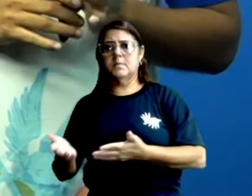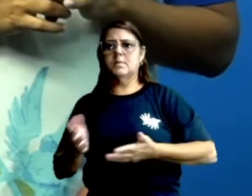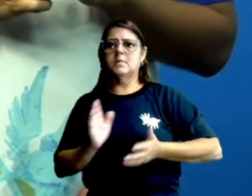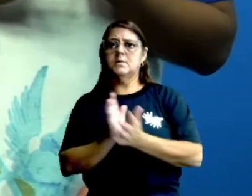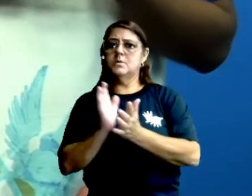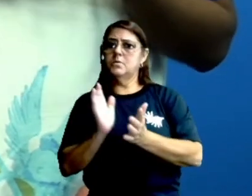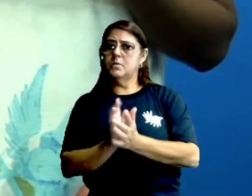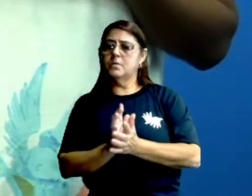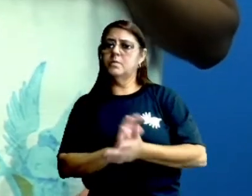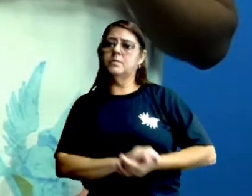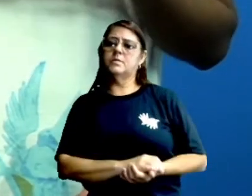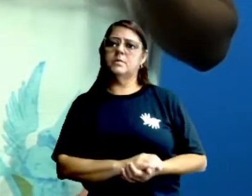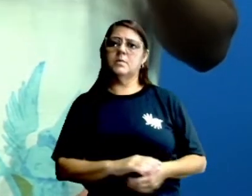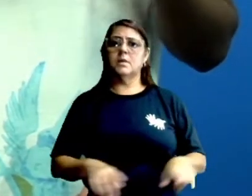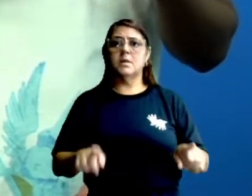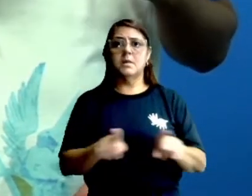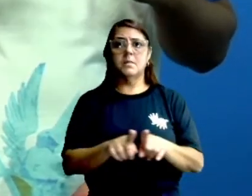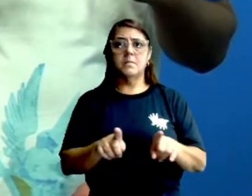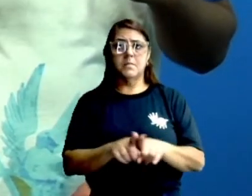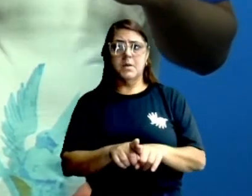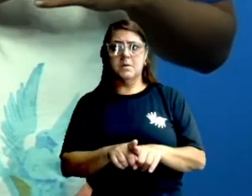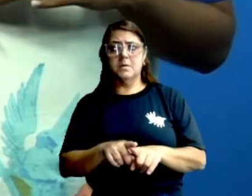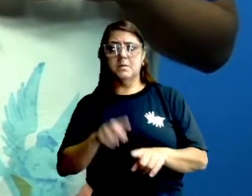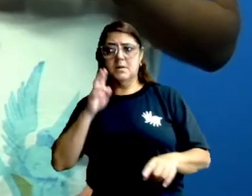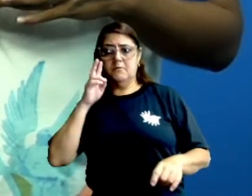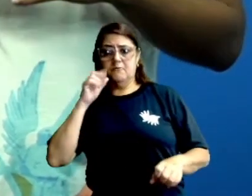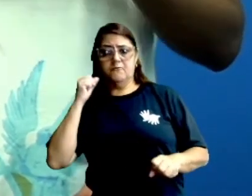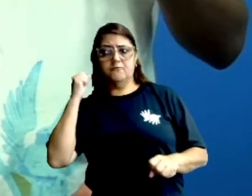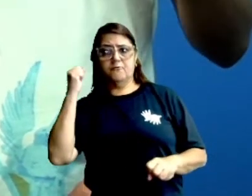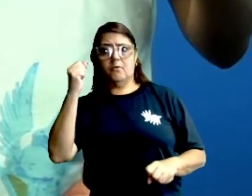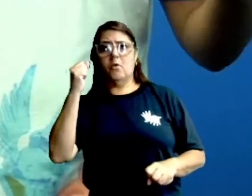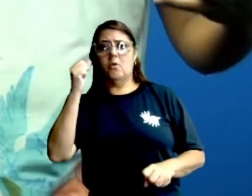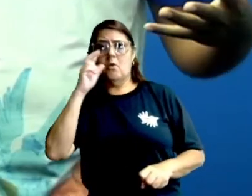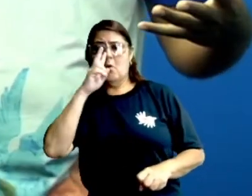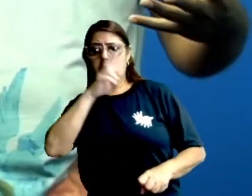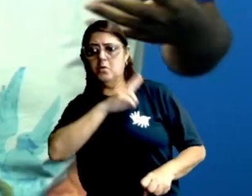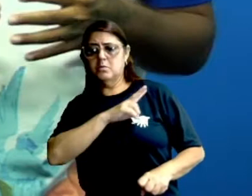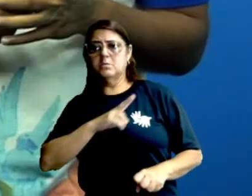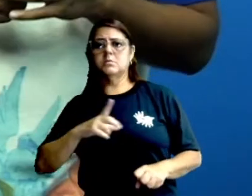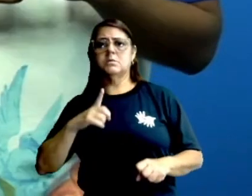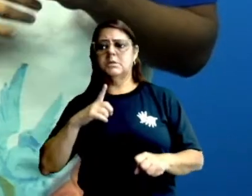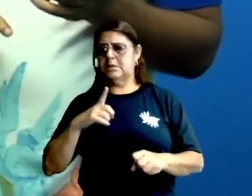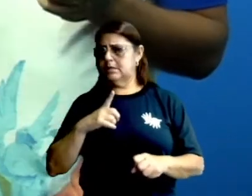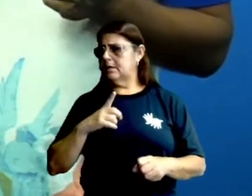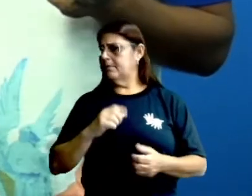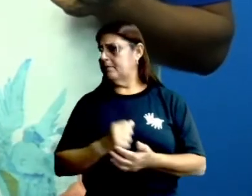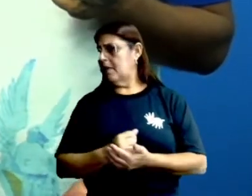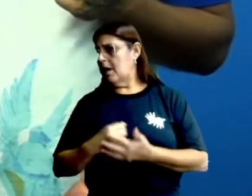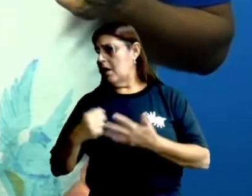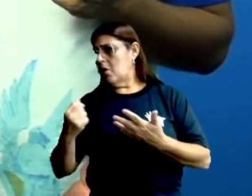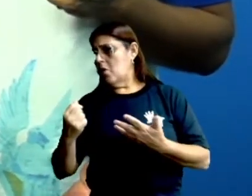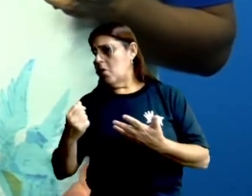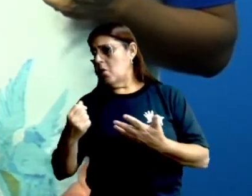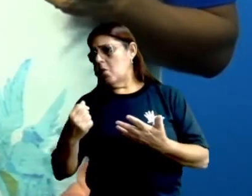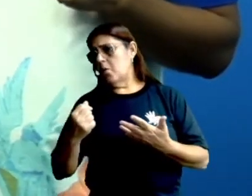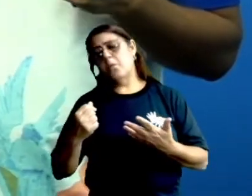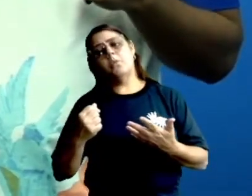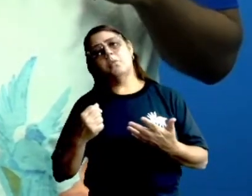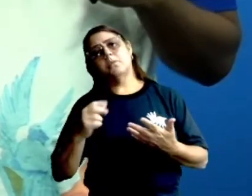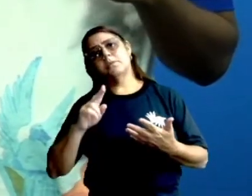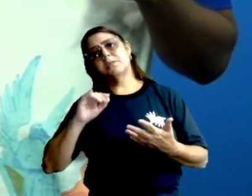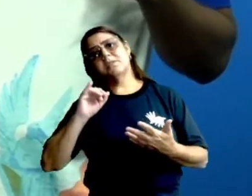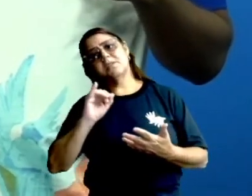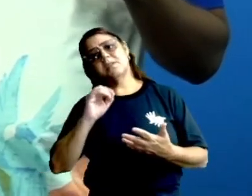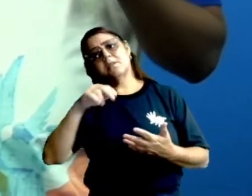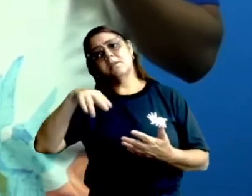elites, tá? Além dessa forte hierarquia social, existia também a urbanização. A gente vai ver que os incas, por exemplo,